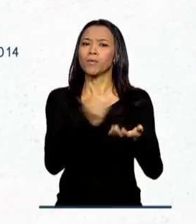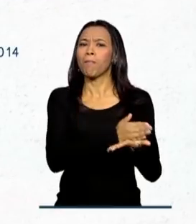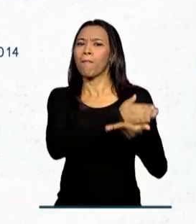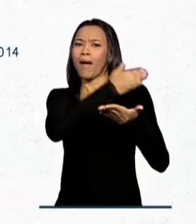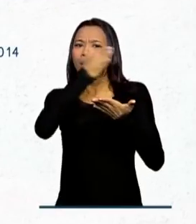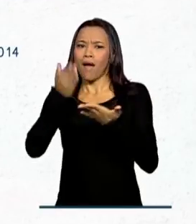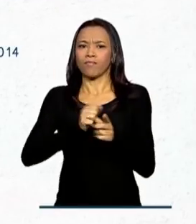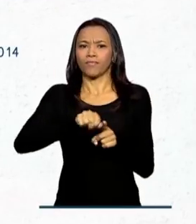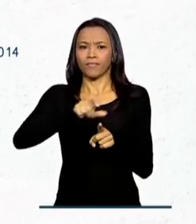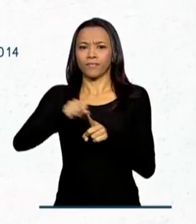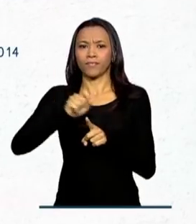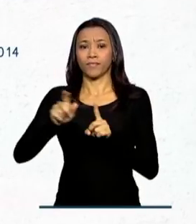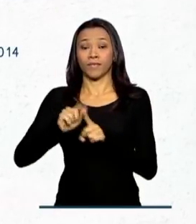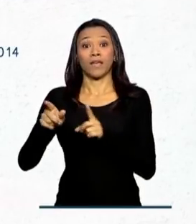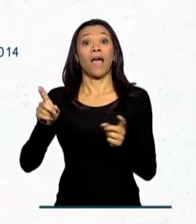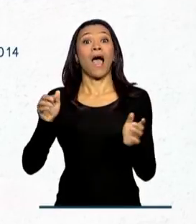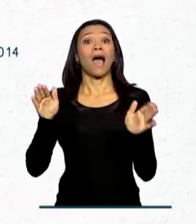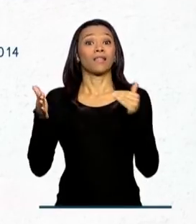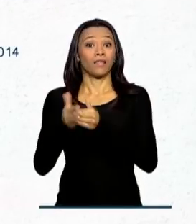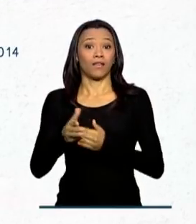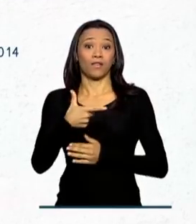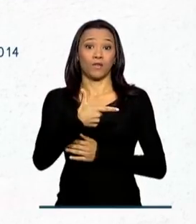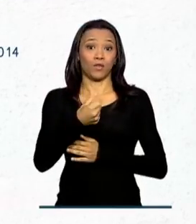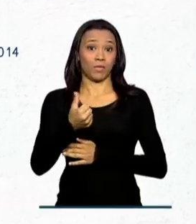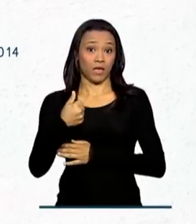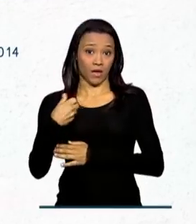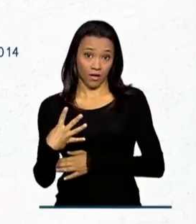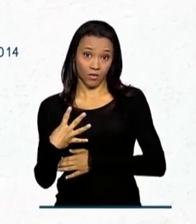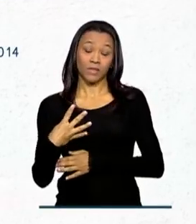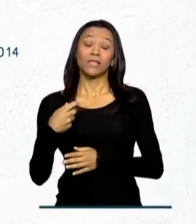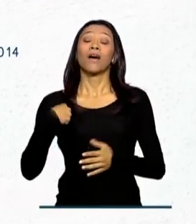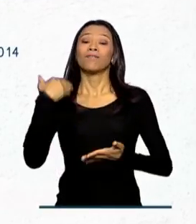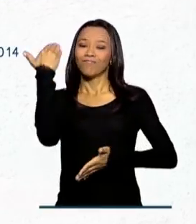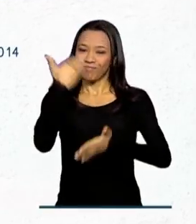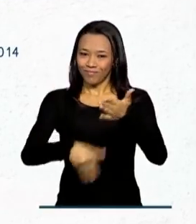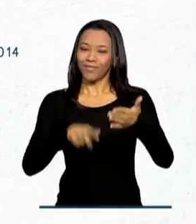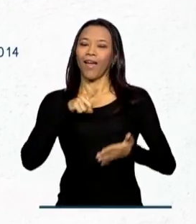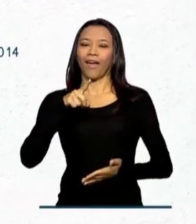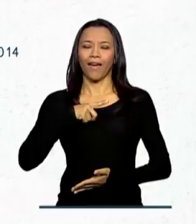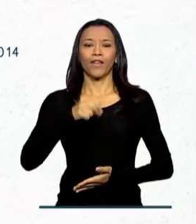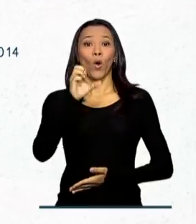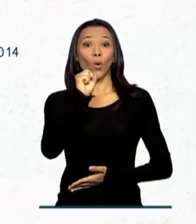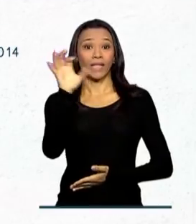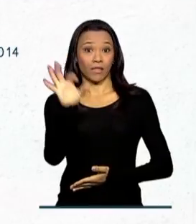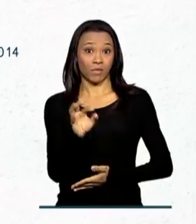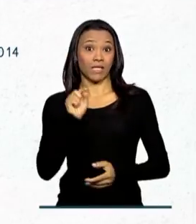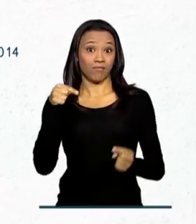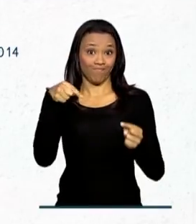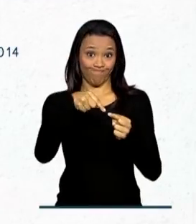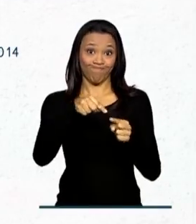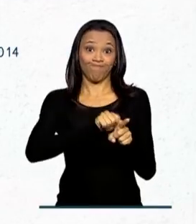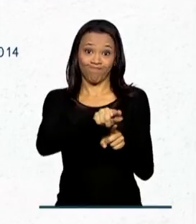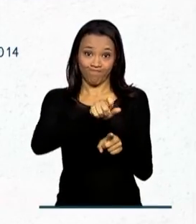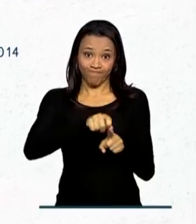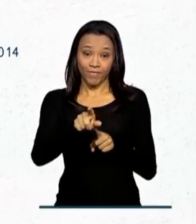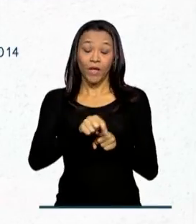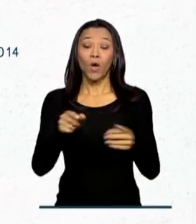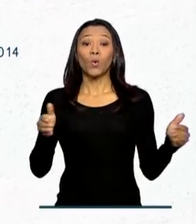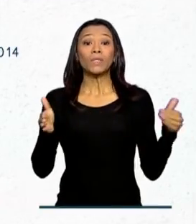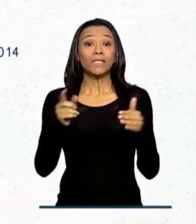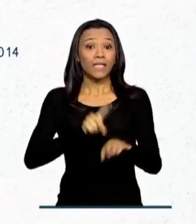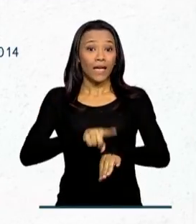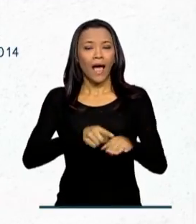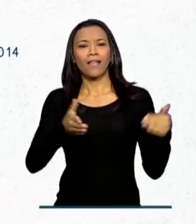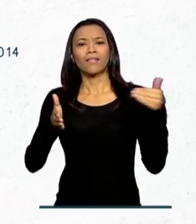que têm vencimentos até 2014. Ainda há desconto de 80% sobre o valor das parcelas. O prazo é até 31